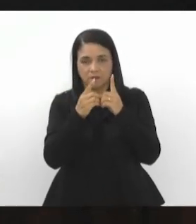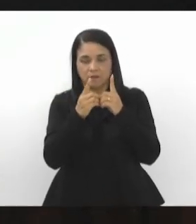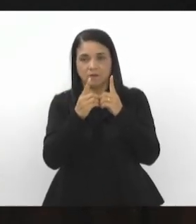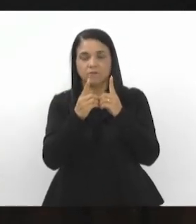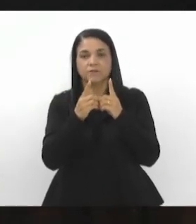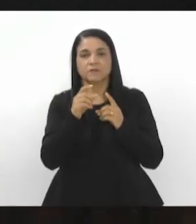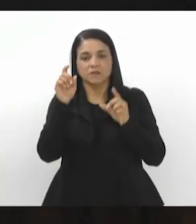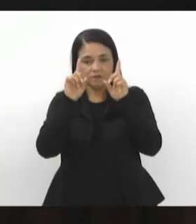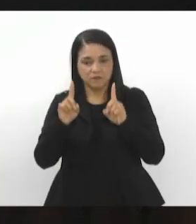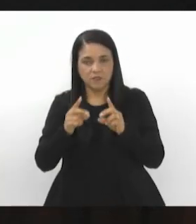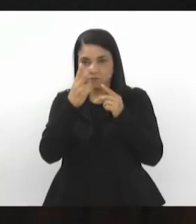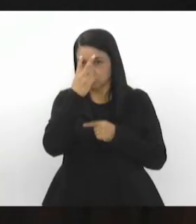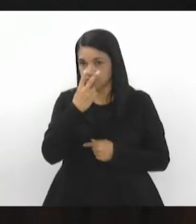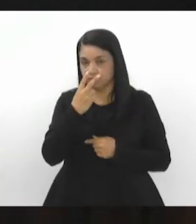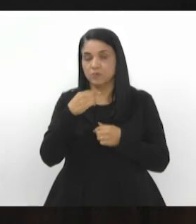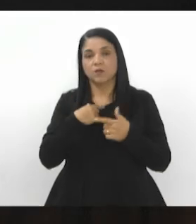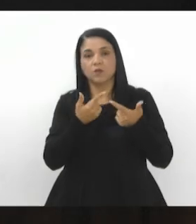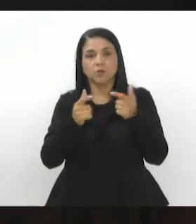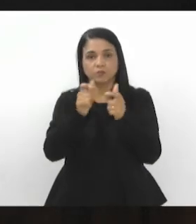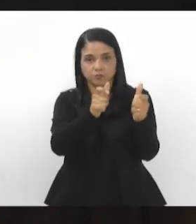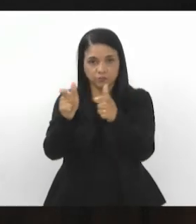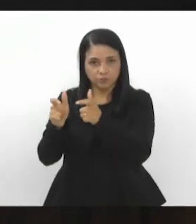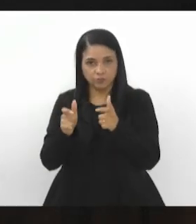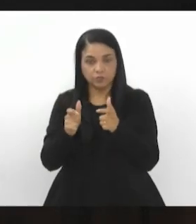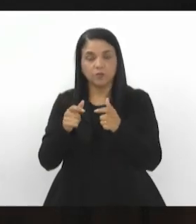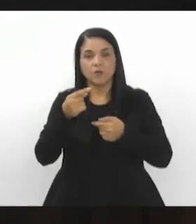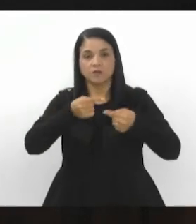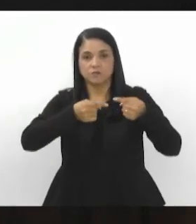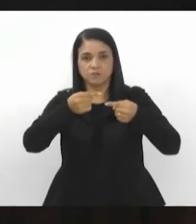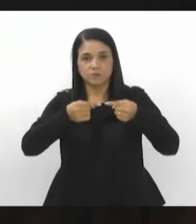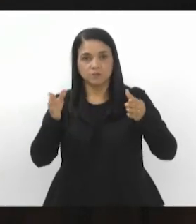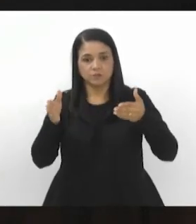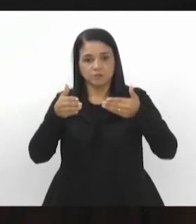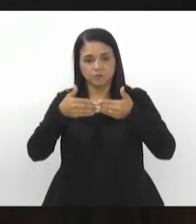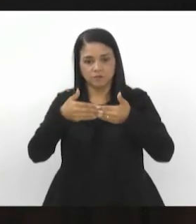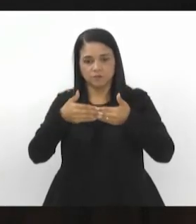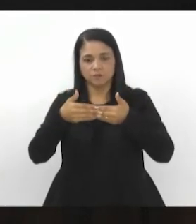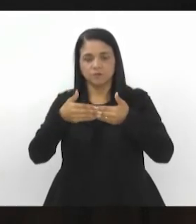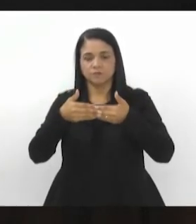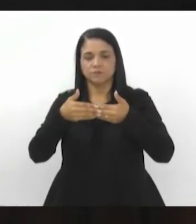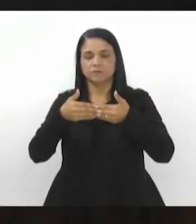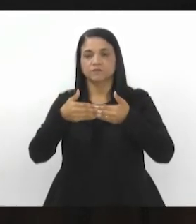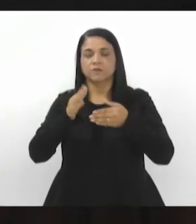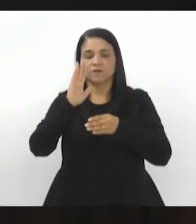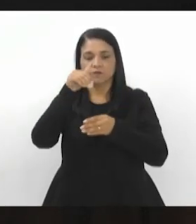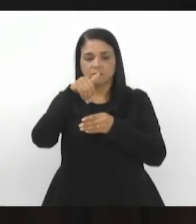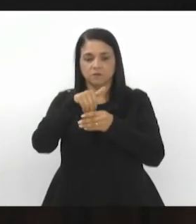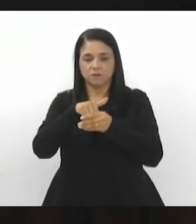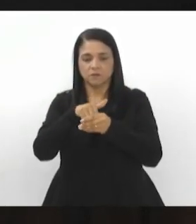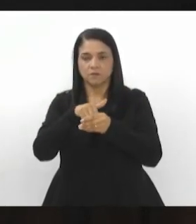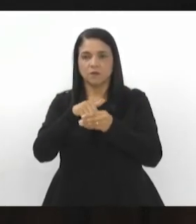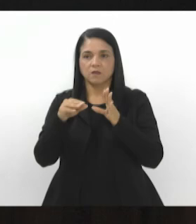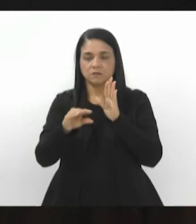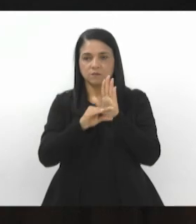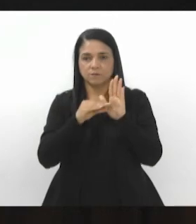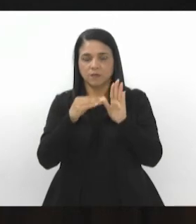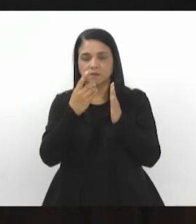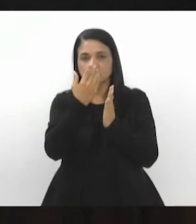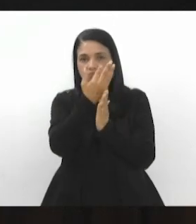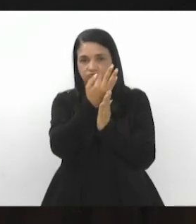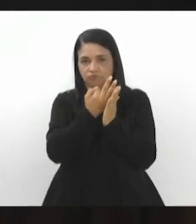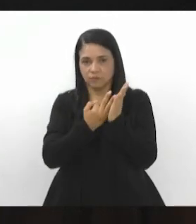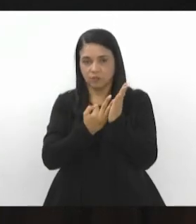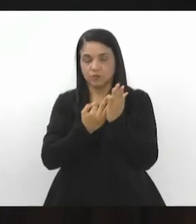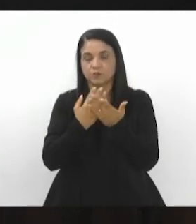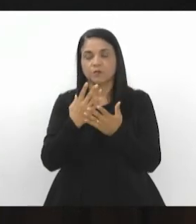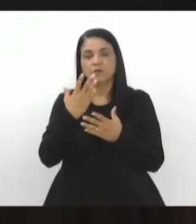providências. Em discussão, não havendo quem queira discutir, encerrada a discussão. Em votação, a emenda de redação. Senhores que